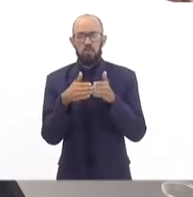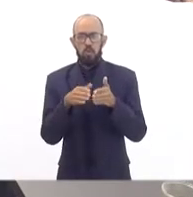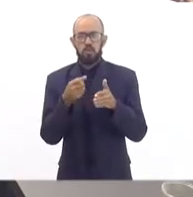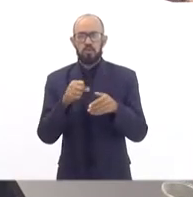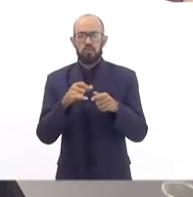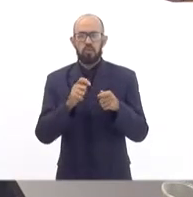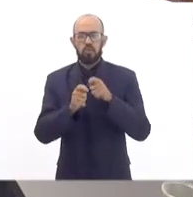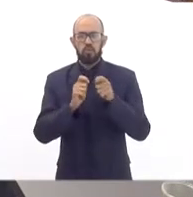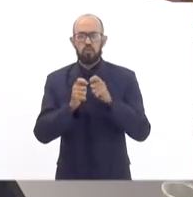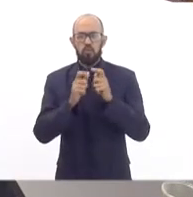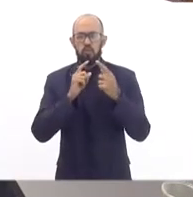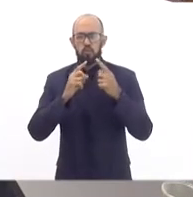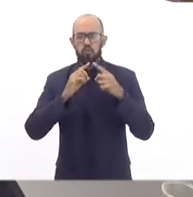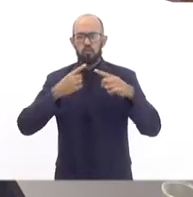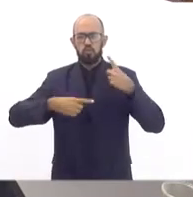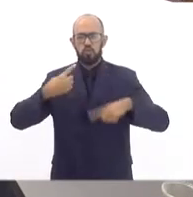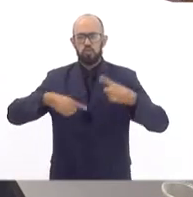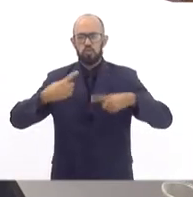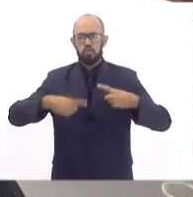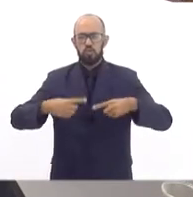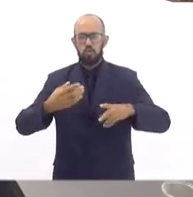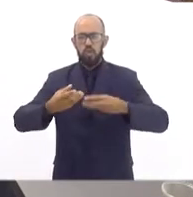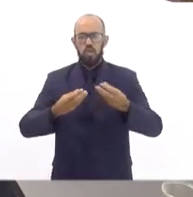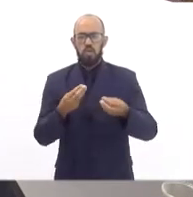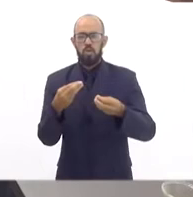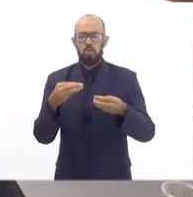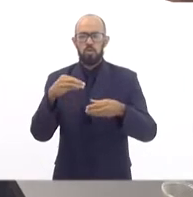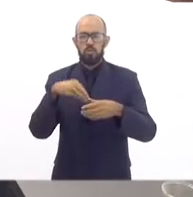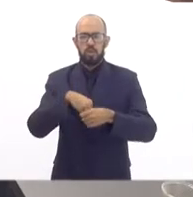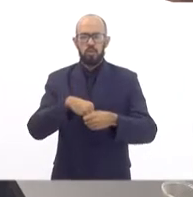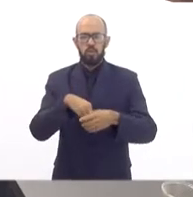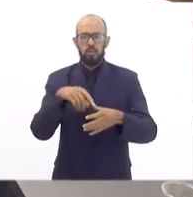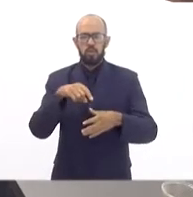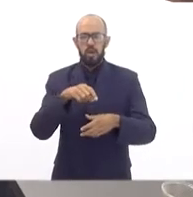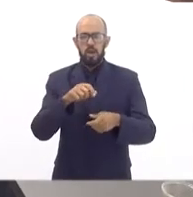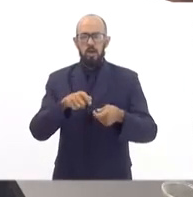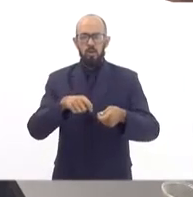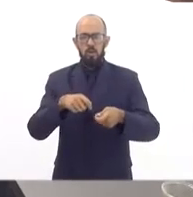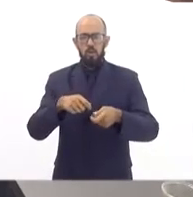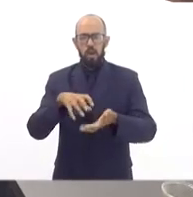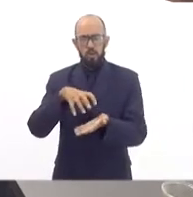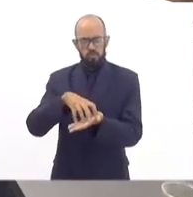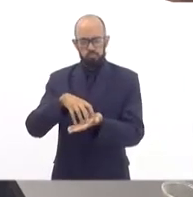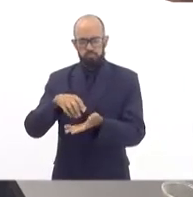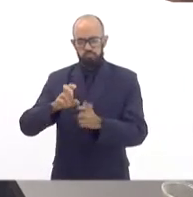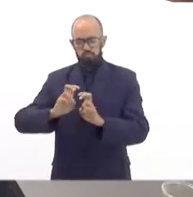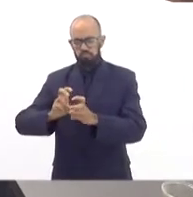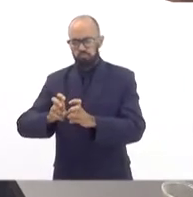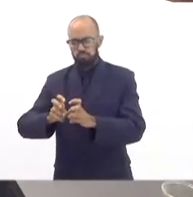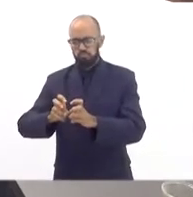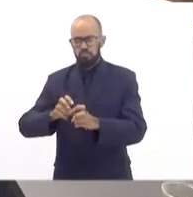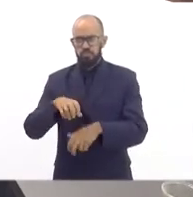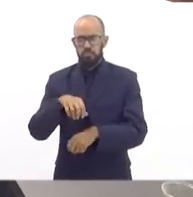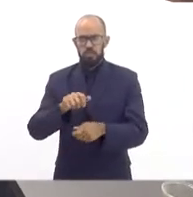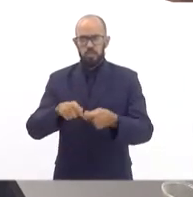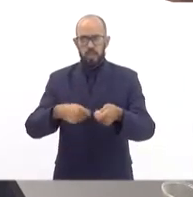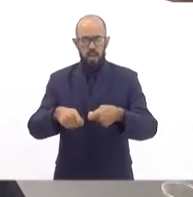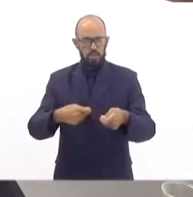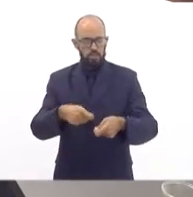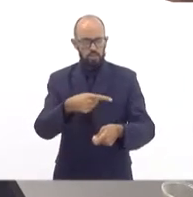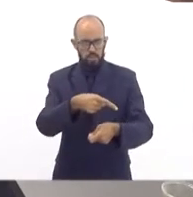a concessionária e o executivo ou não. Fazendo a pergunta a você. O aumento dessa tarifa foi discutido entre a